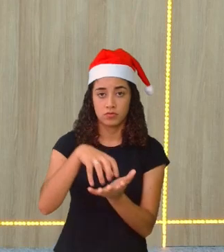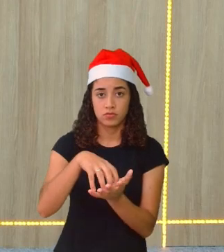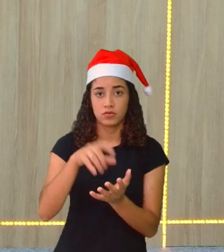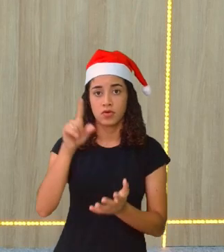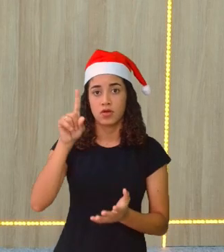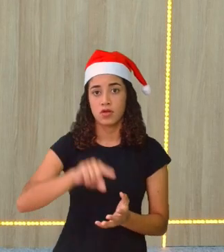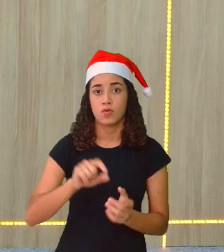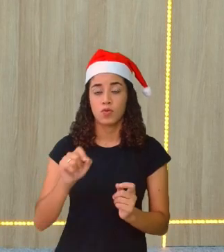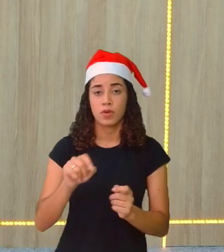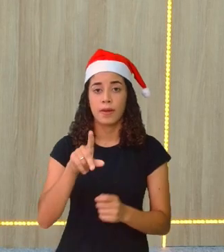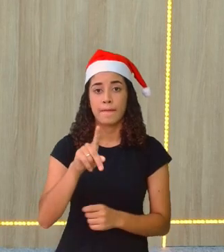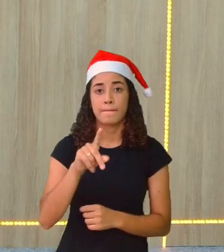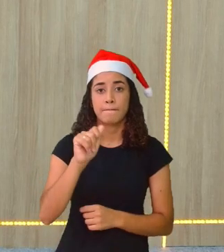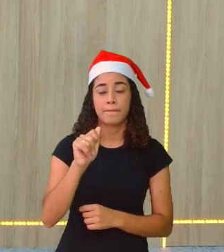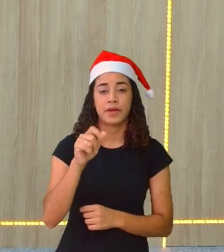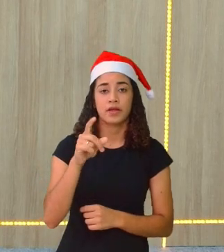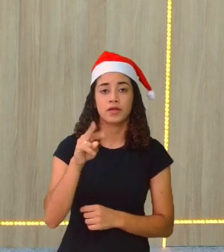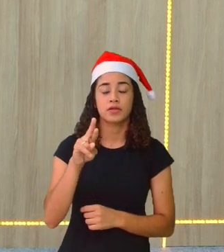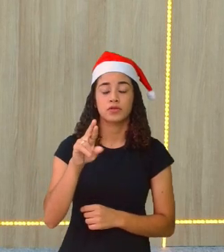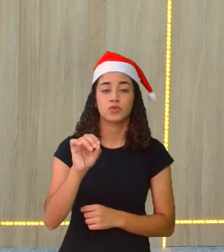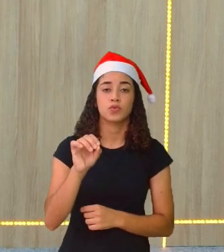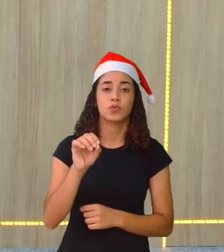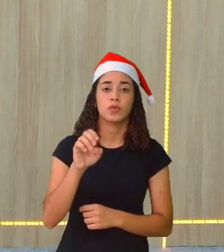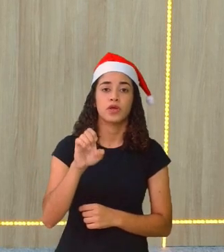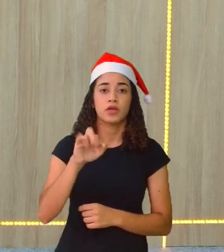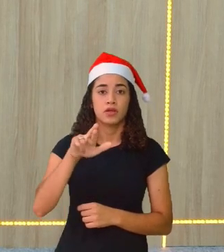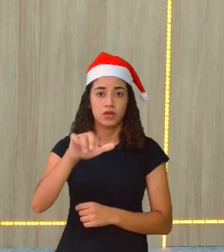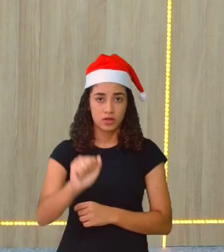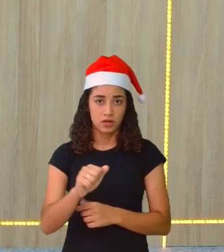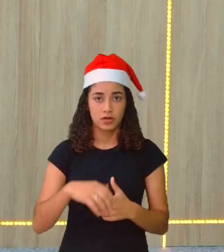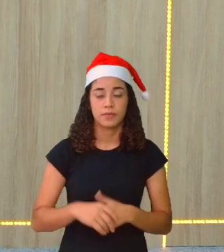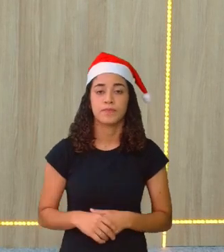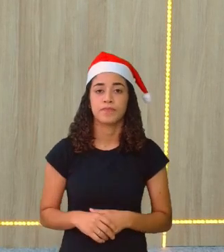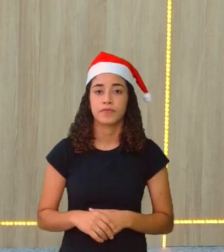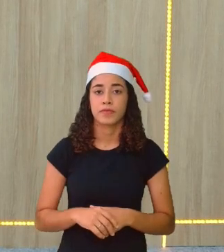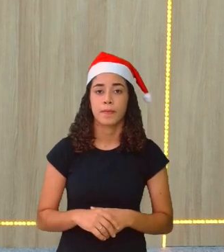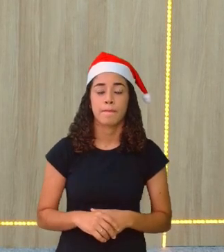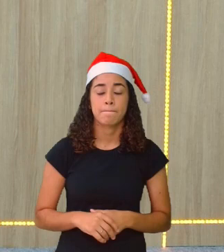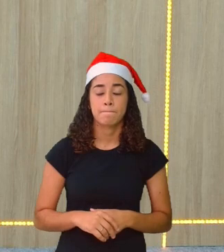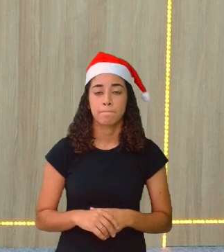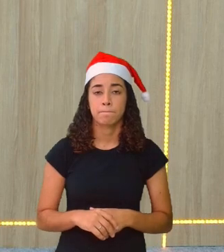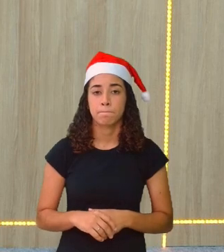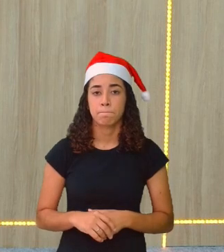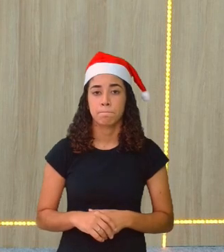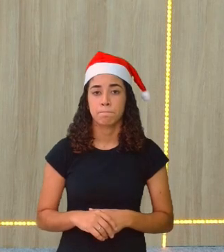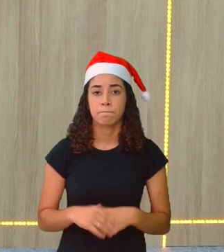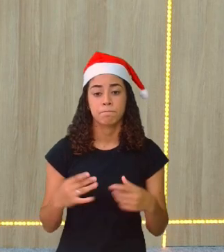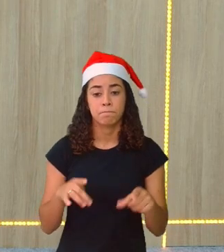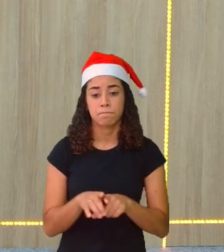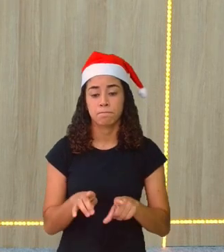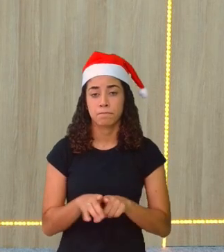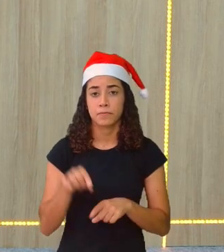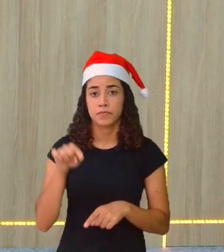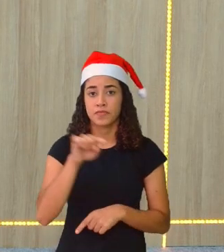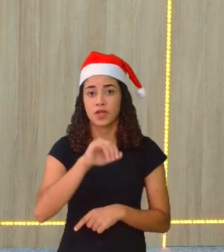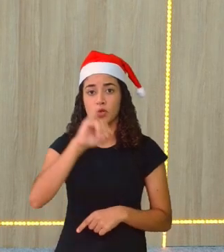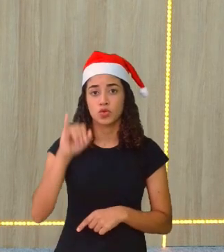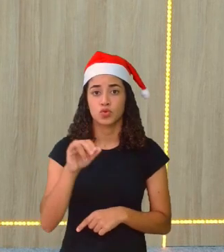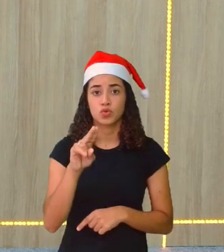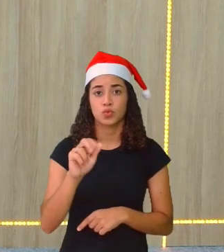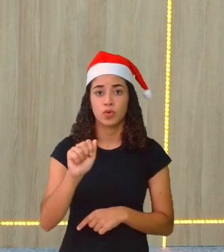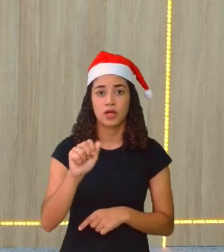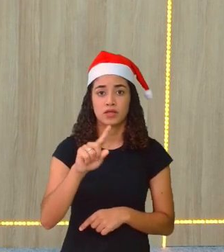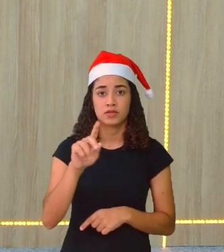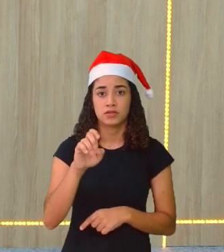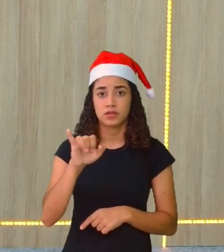diocese da padroeira do Brasil, né, a Nossa Senhora de Aparecida. E no caso de Juazeiro do Norte,